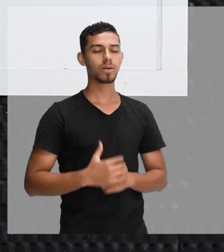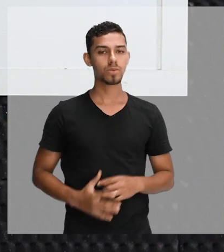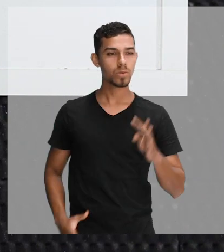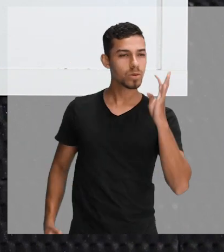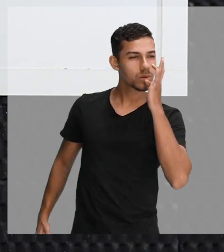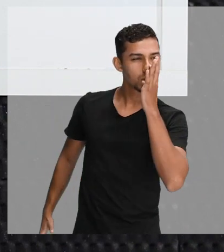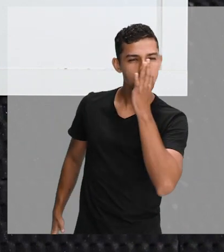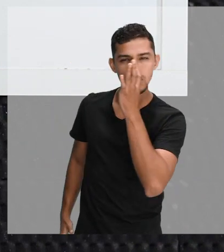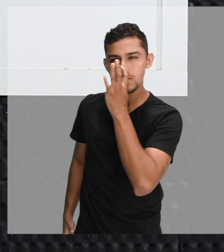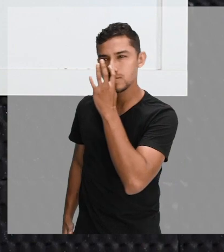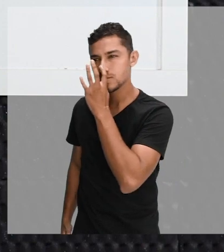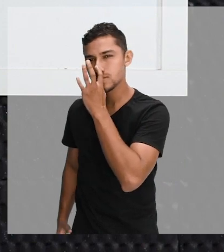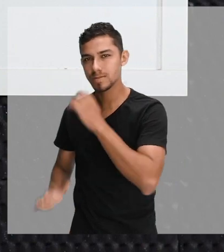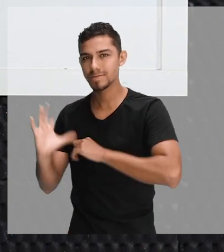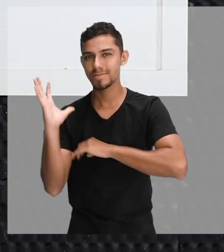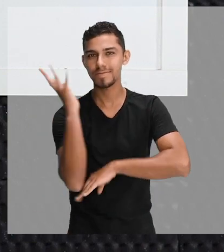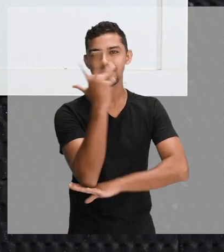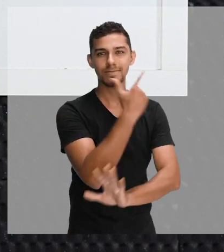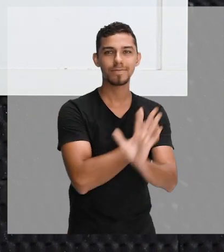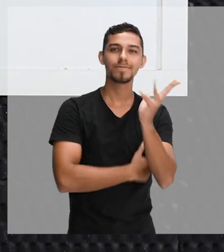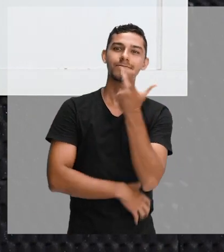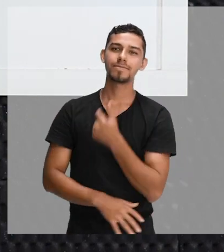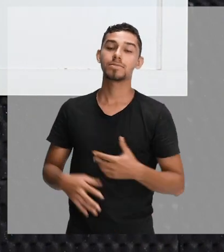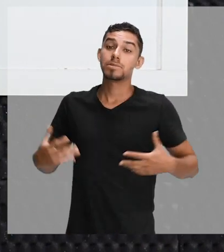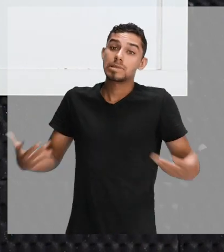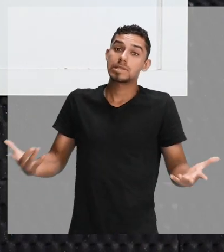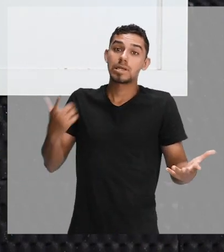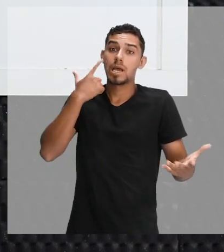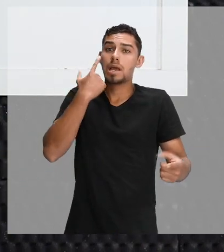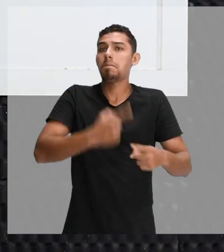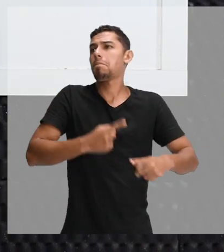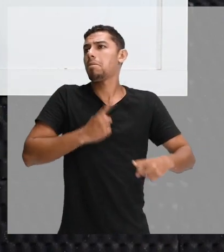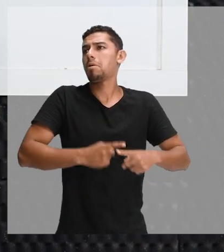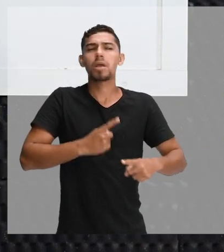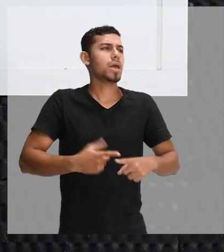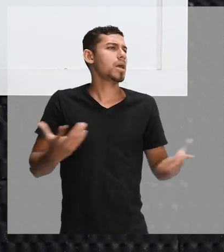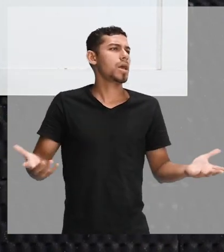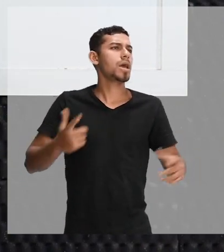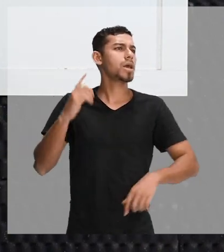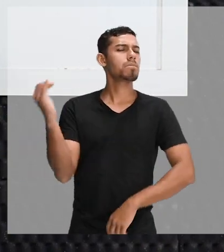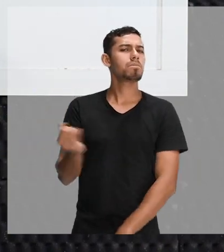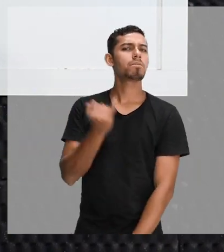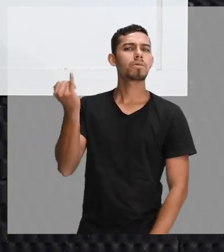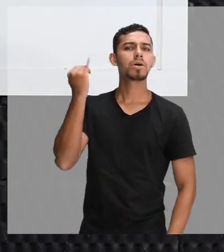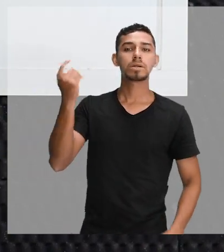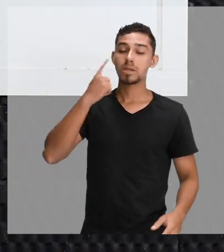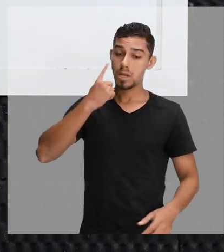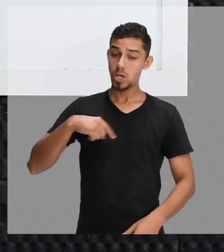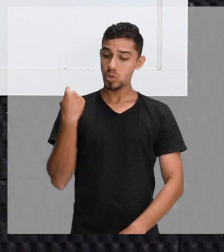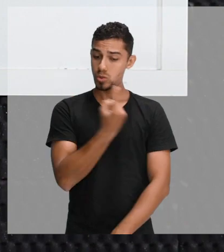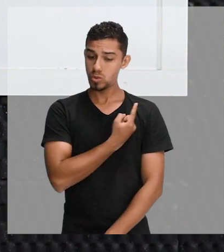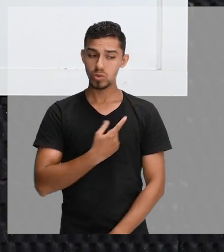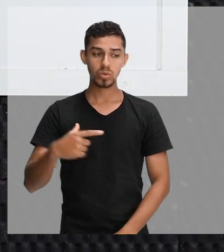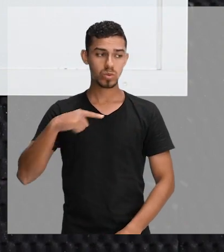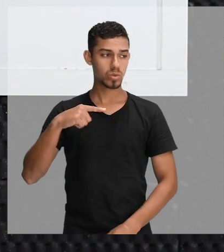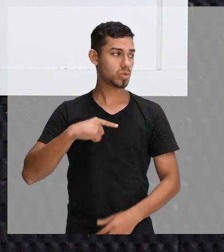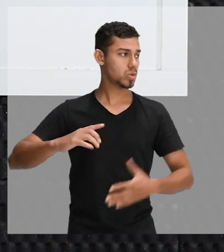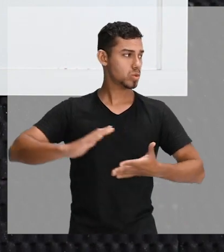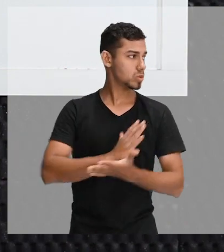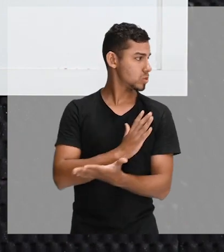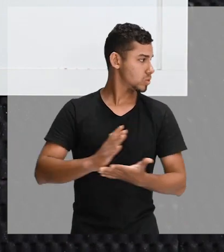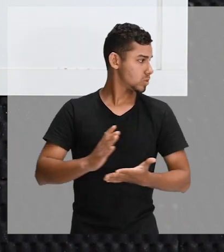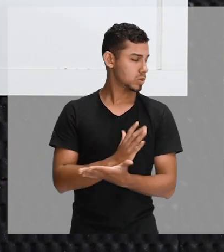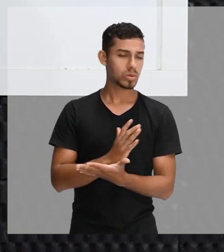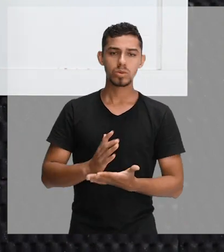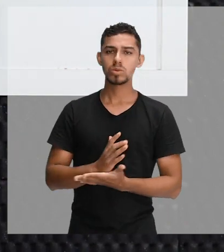a observação da natureza. Mas André, mas professor, por que isso é tão importante? Porque nós temos alguns ícones,